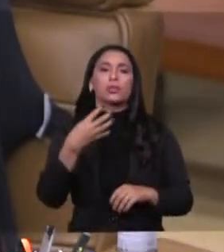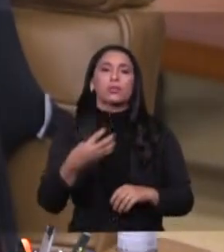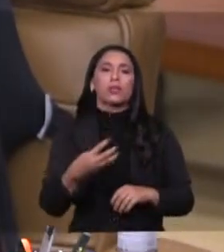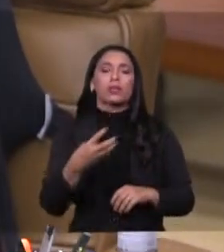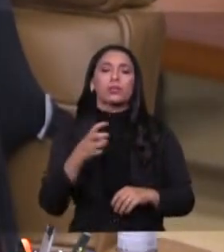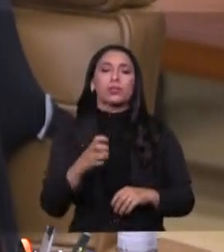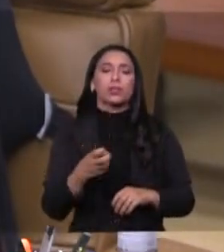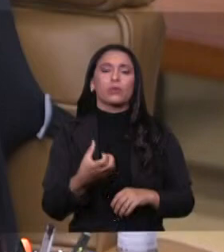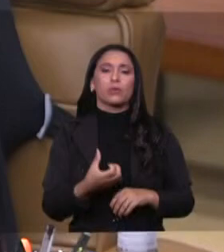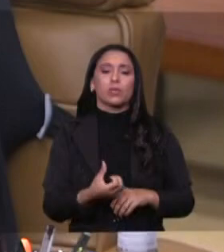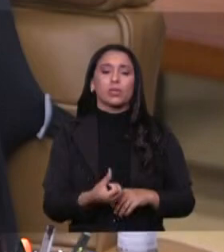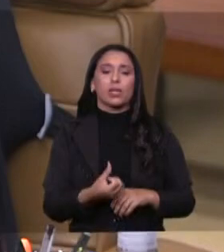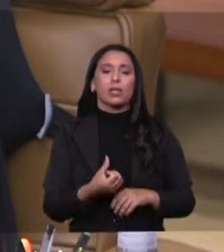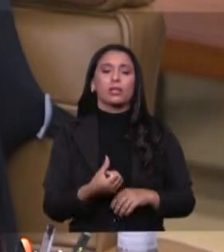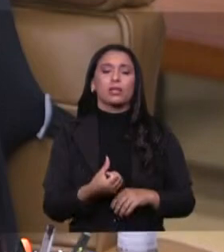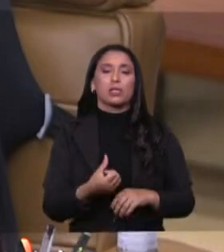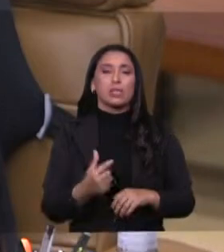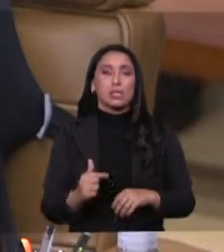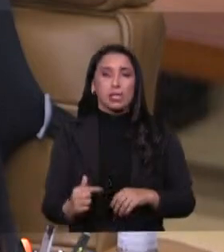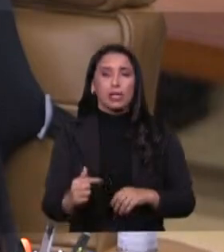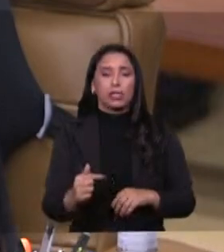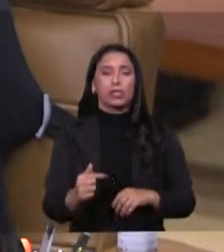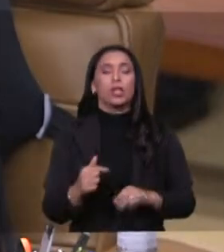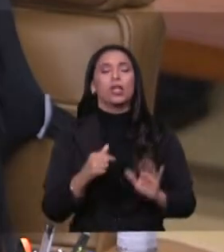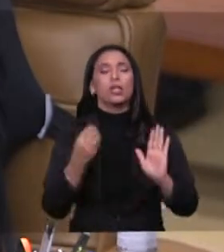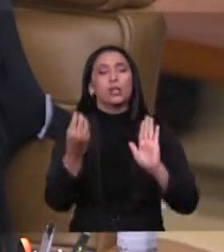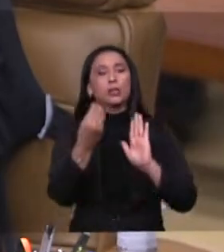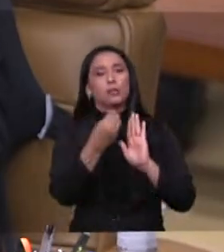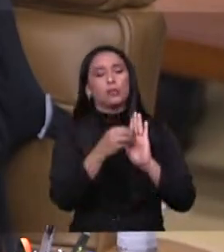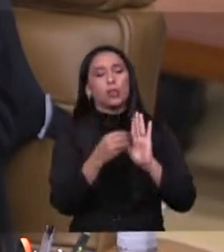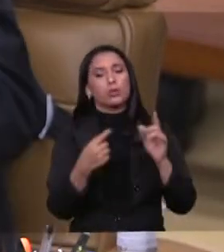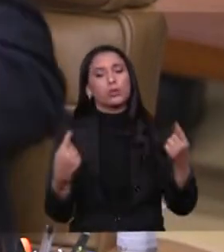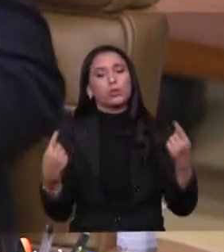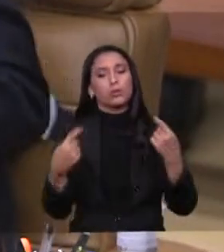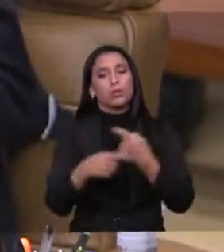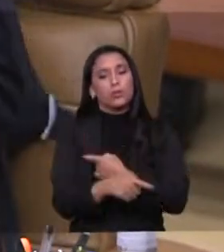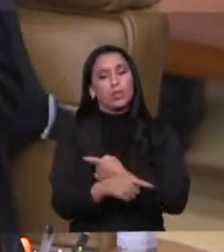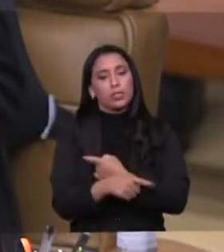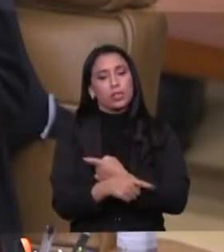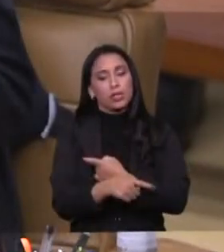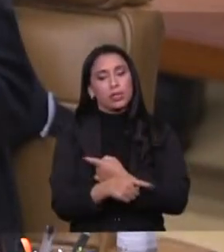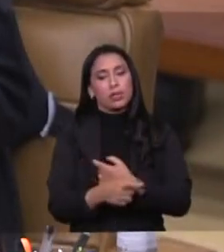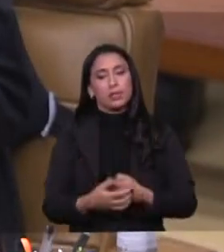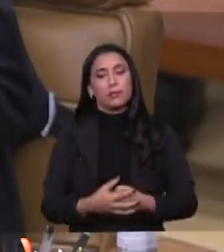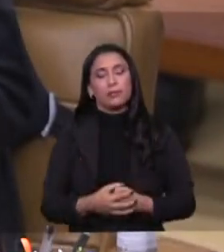6 e 7 apresentam divergências.